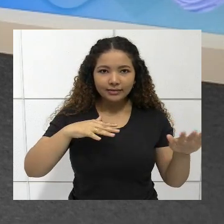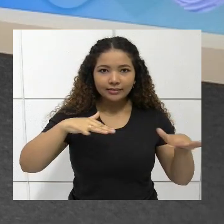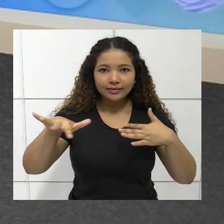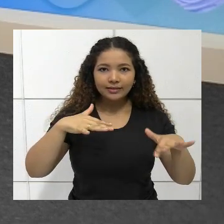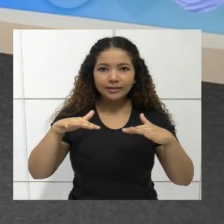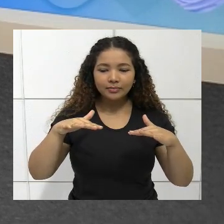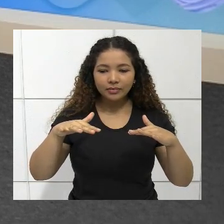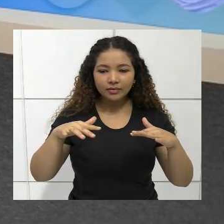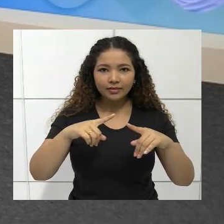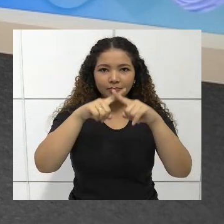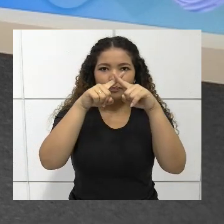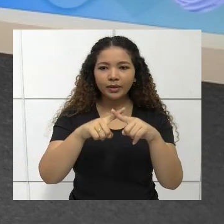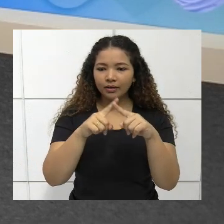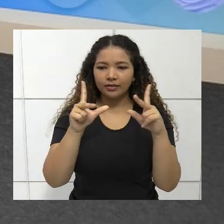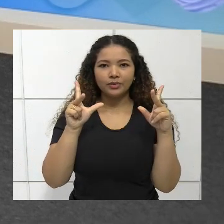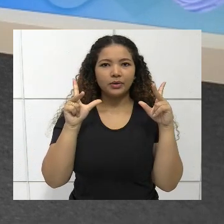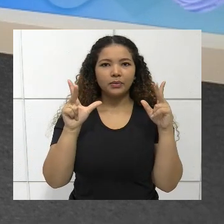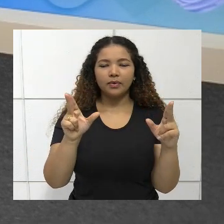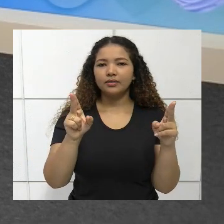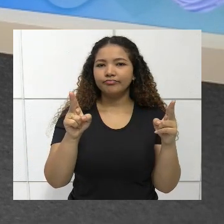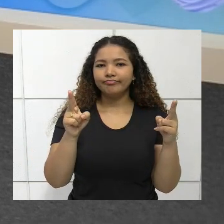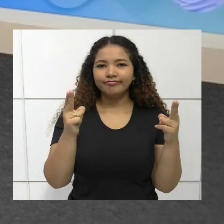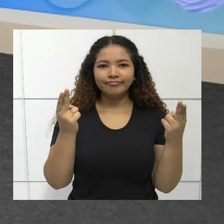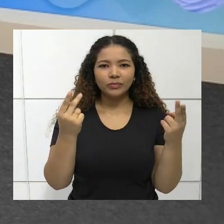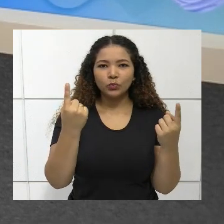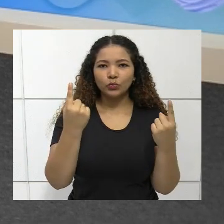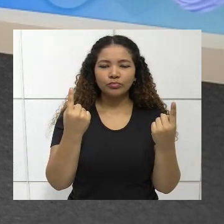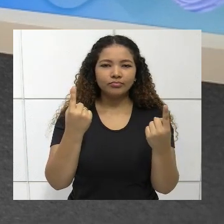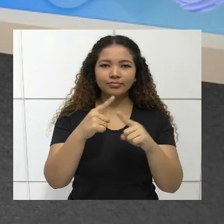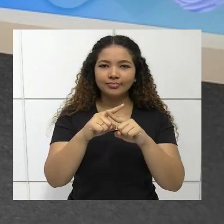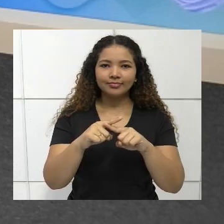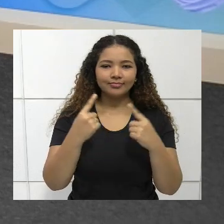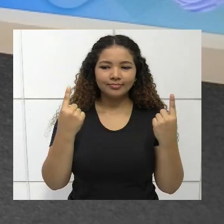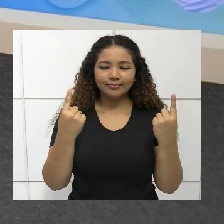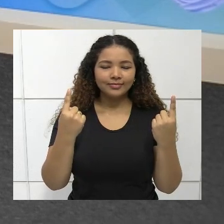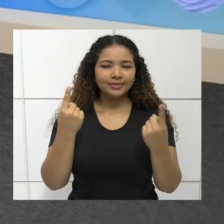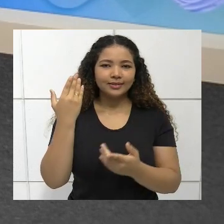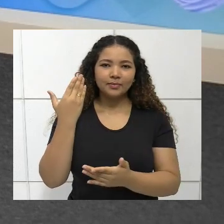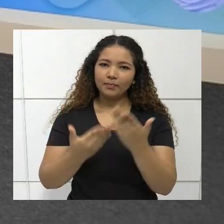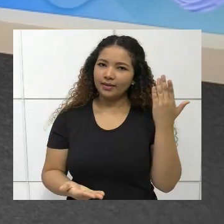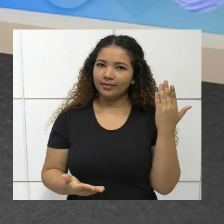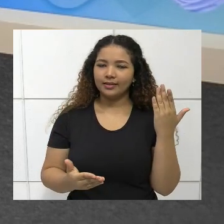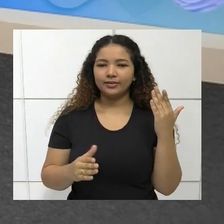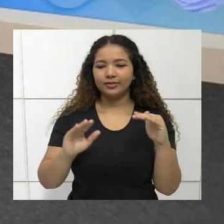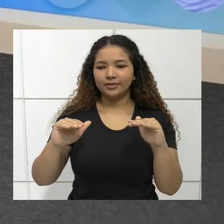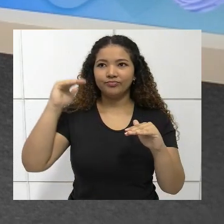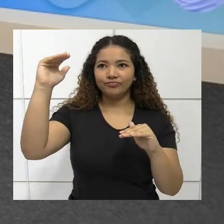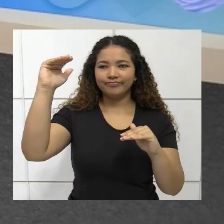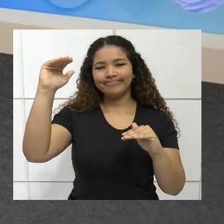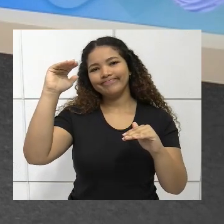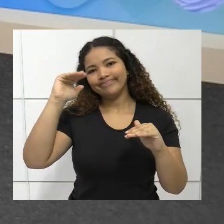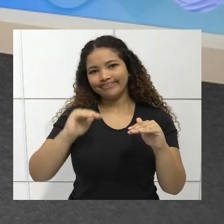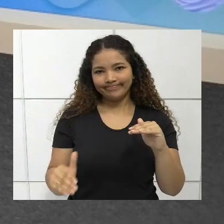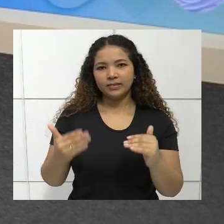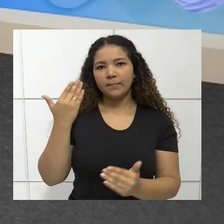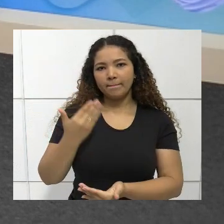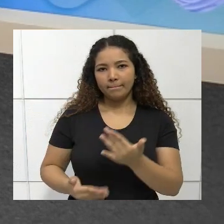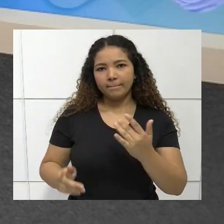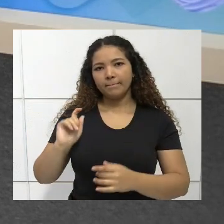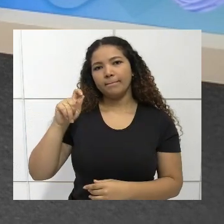acabou empatando com a Venezuela em 1-1 e sim, perdeu a liderança das eliminatórias para a Argentina,